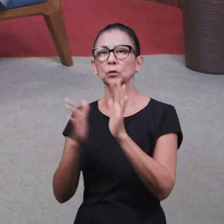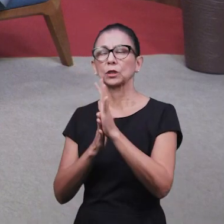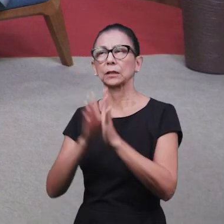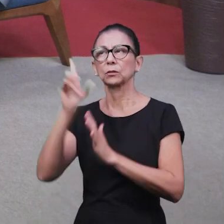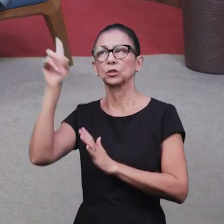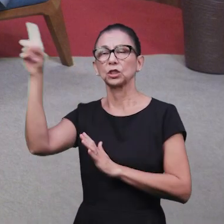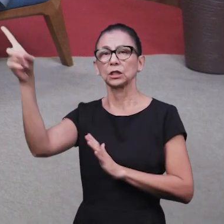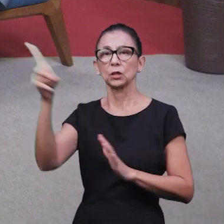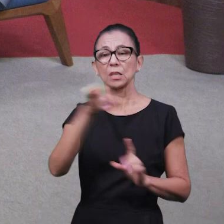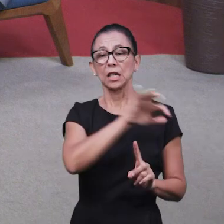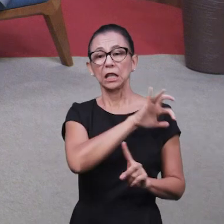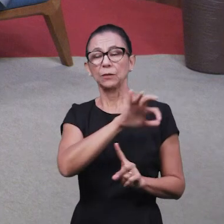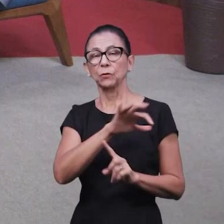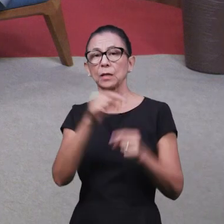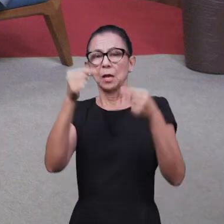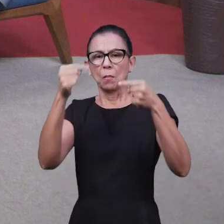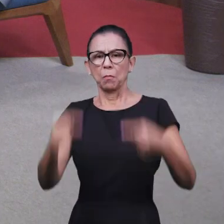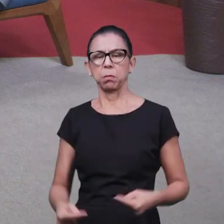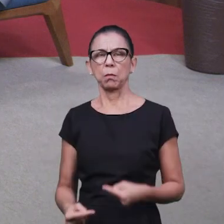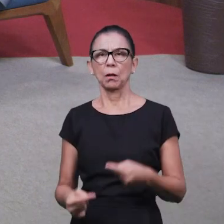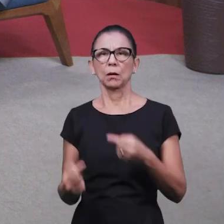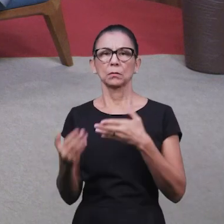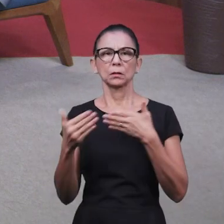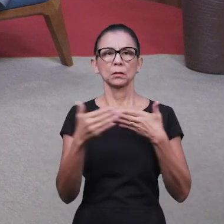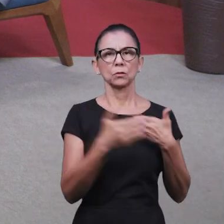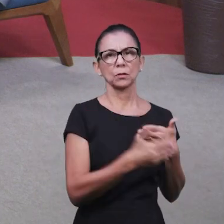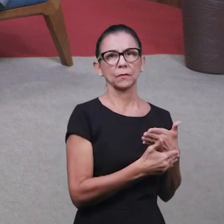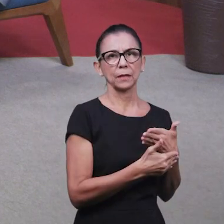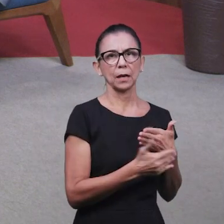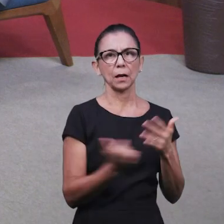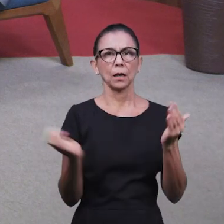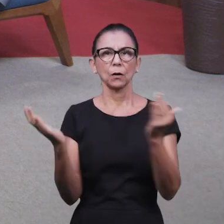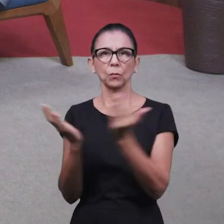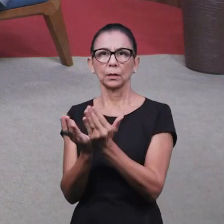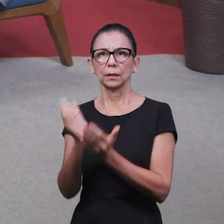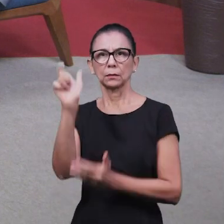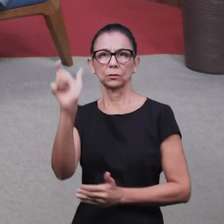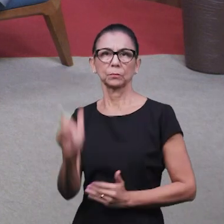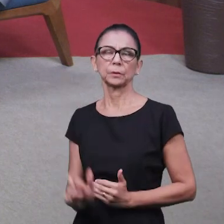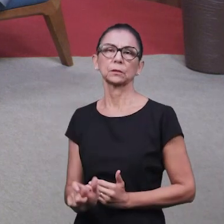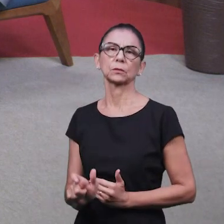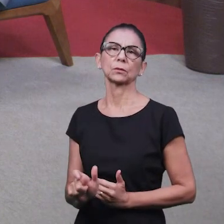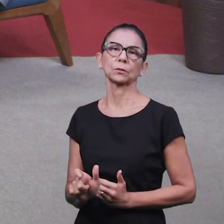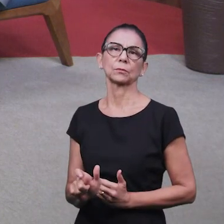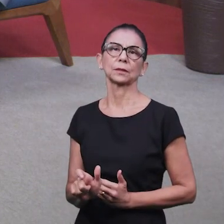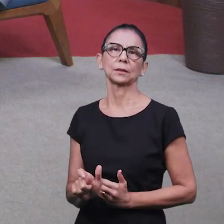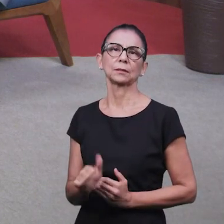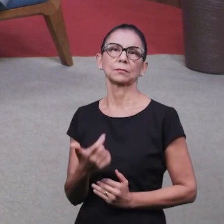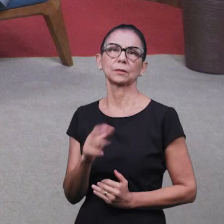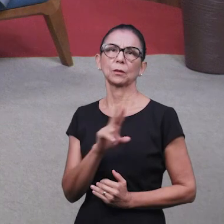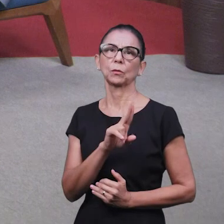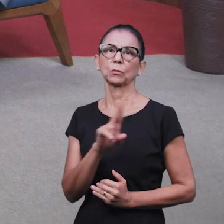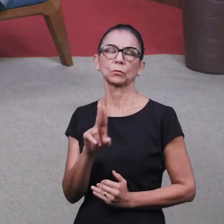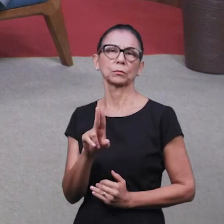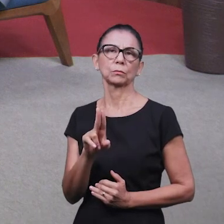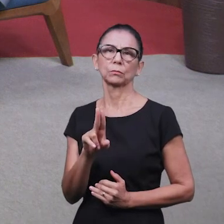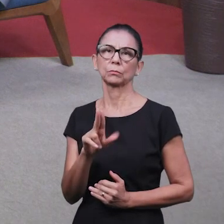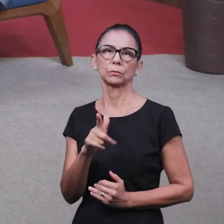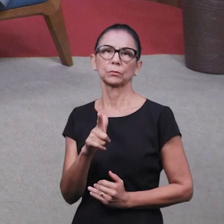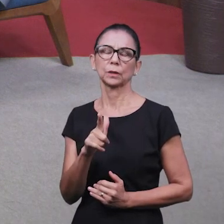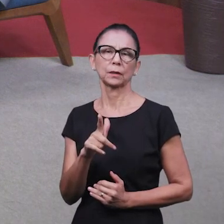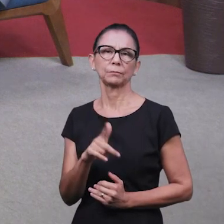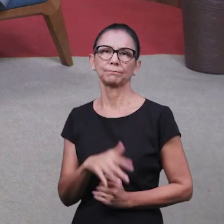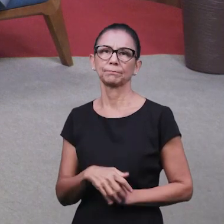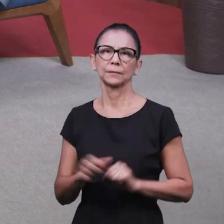é doutrina de demônio e pronto, né? Aquilo que realmente, é claro isso, está bem definido, não tem outro nome para isso aqui.